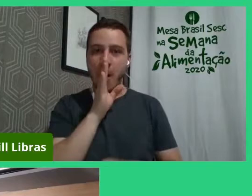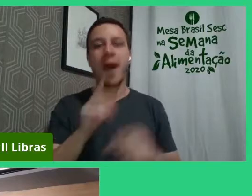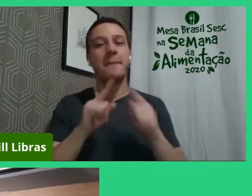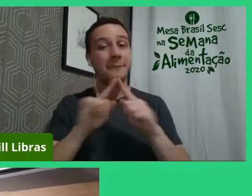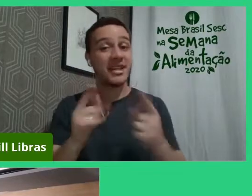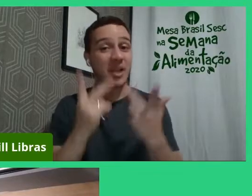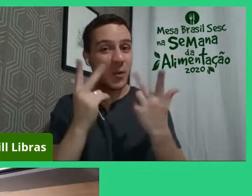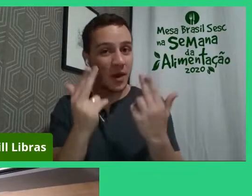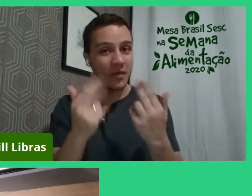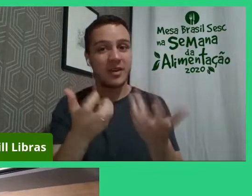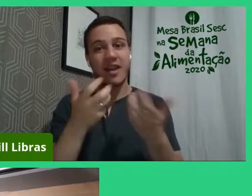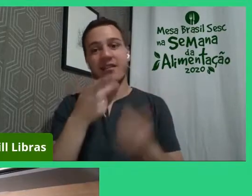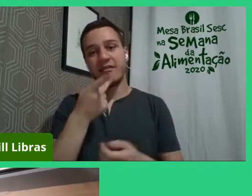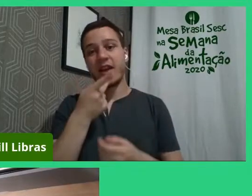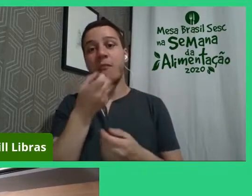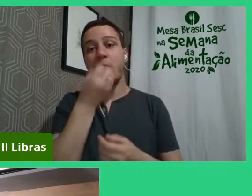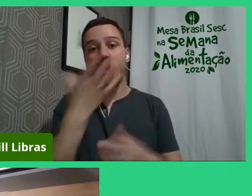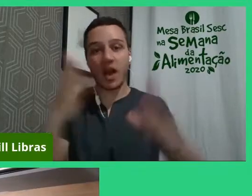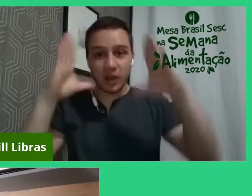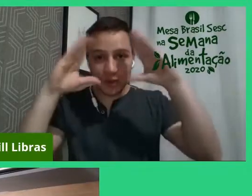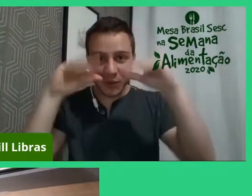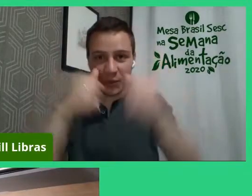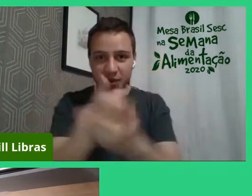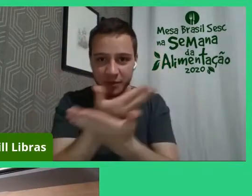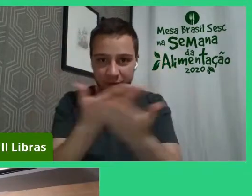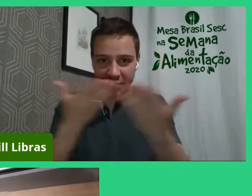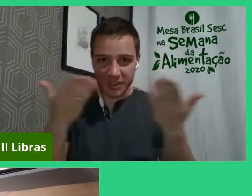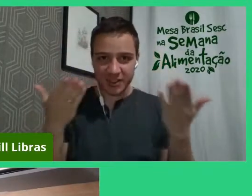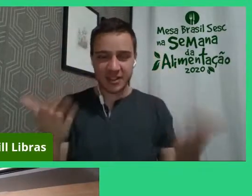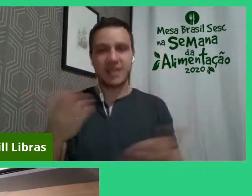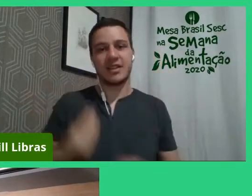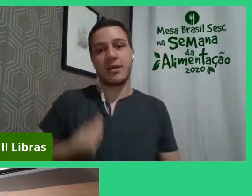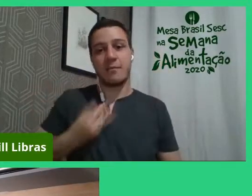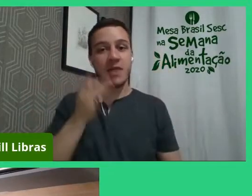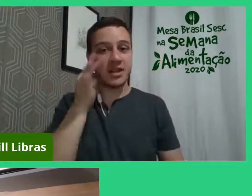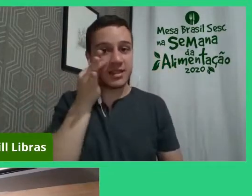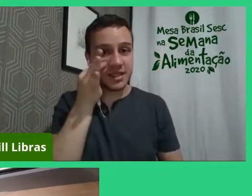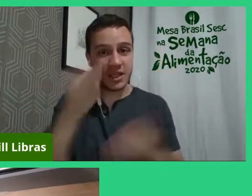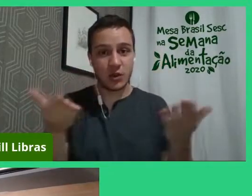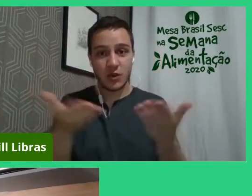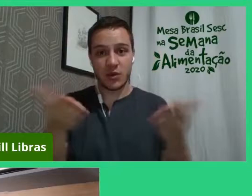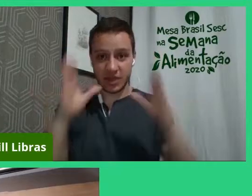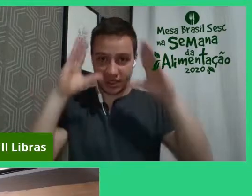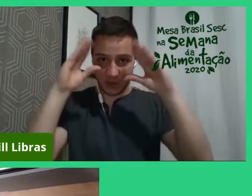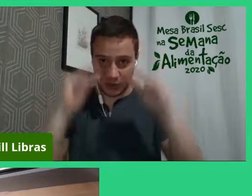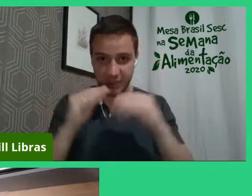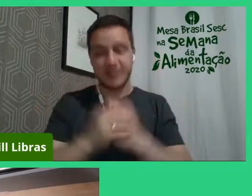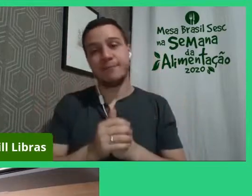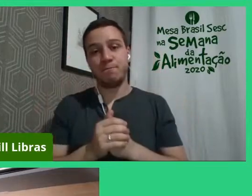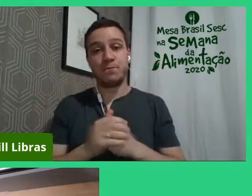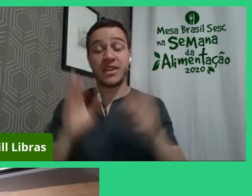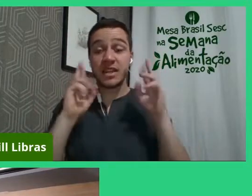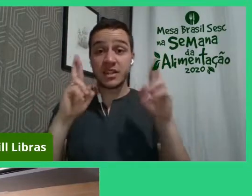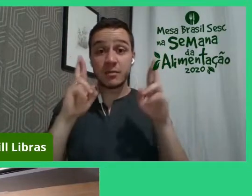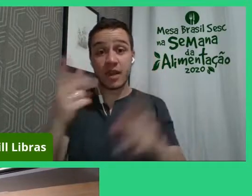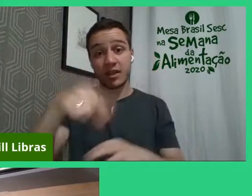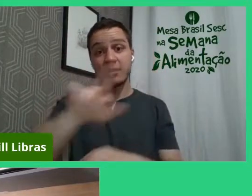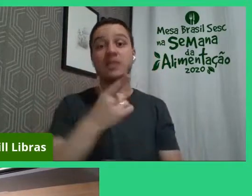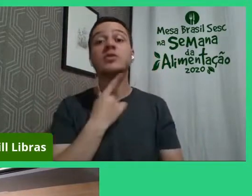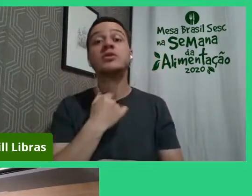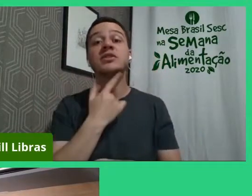dar uma boa noite, então, para todo mundo que, né, esteve presente com a gente essa noite. Espero que tenham gostado das